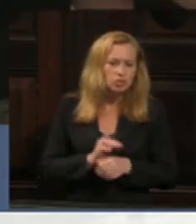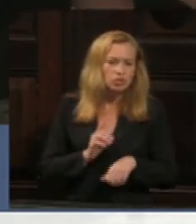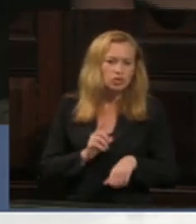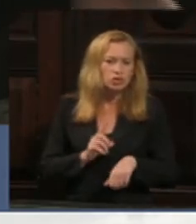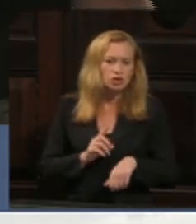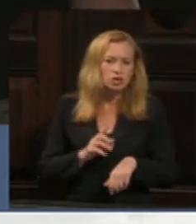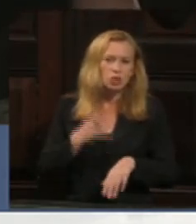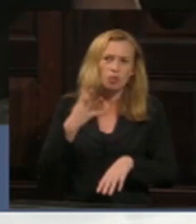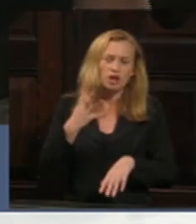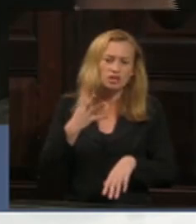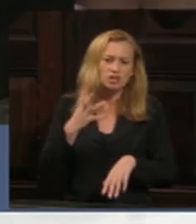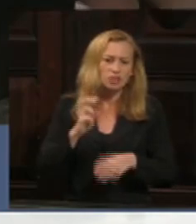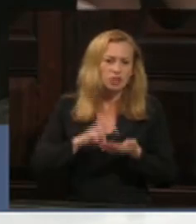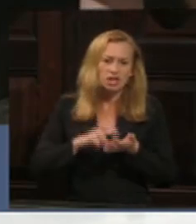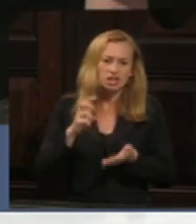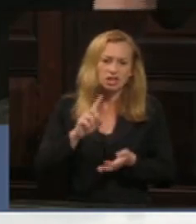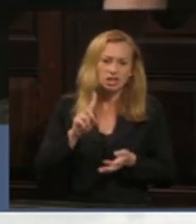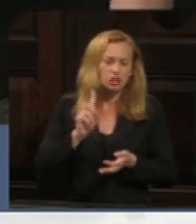da manhã.